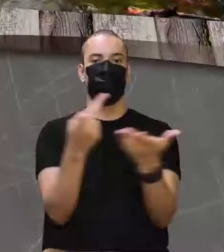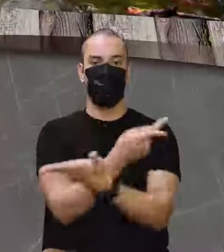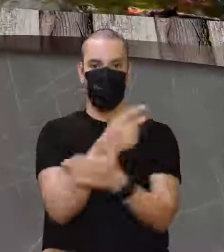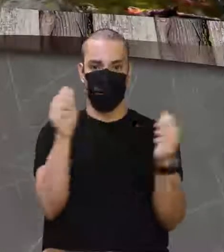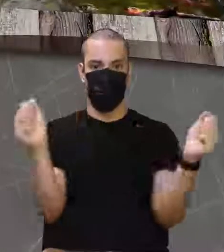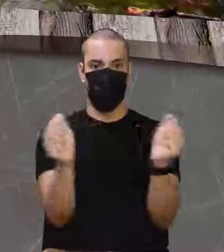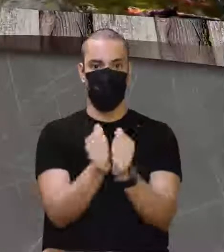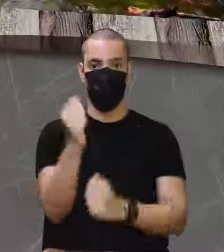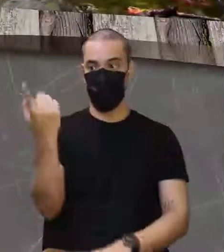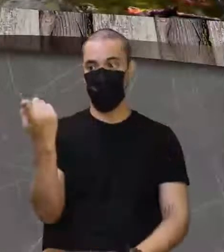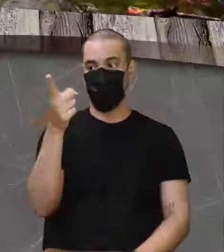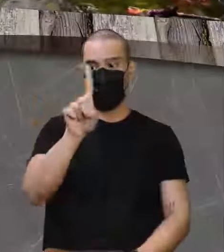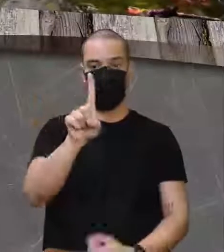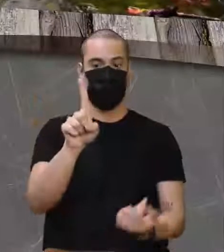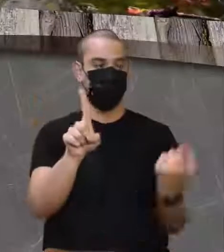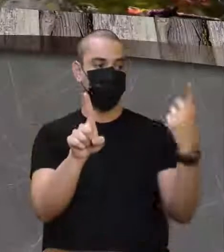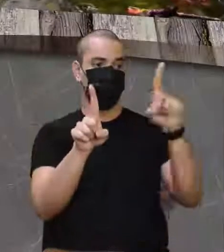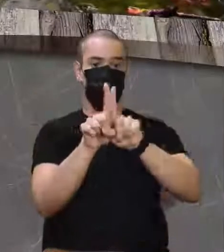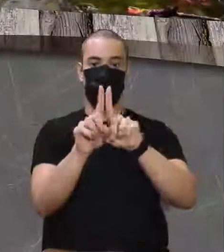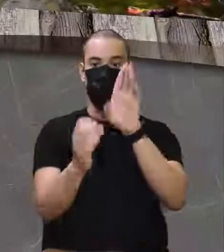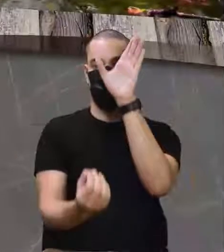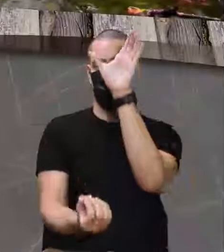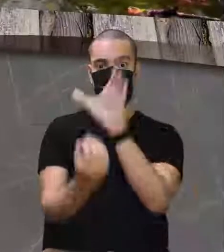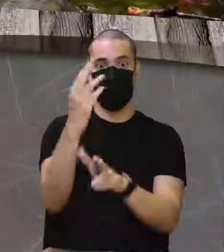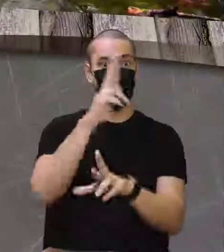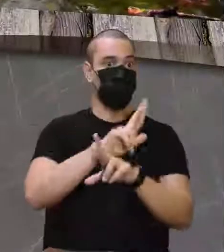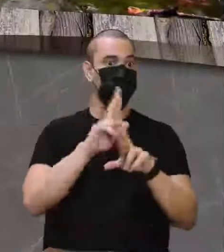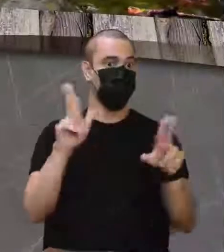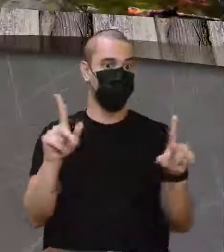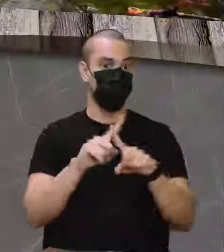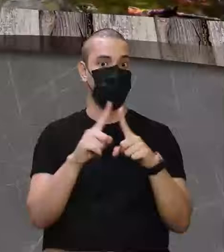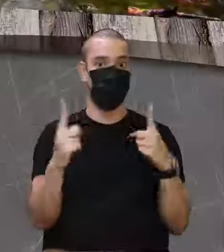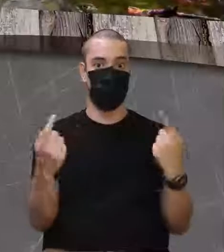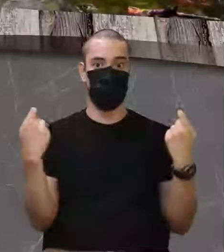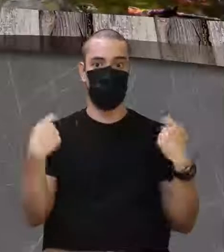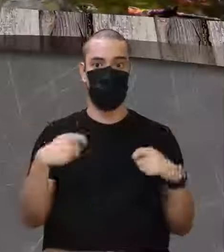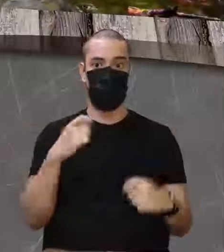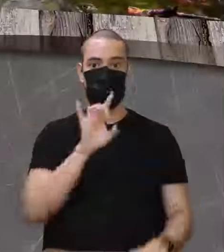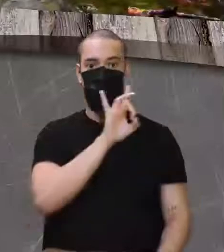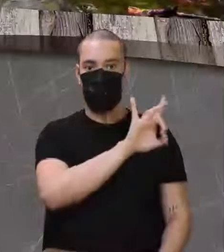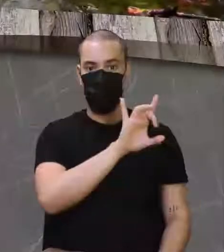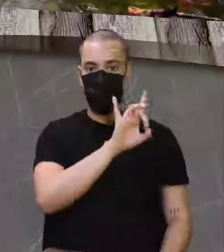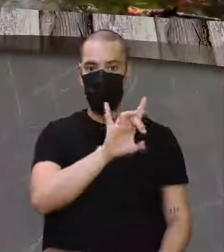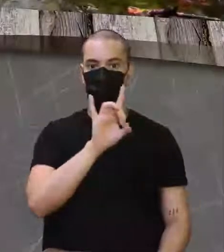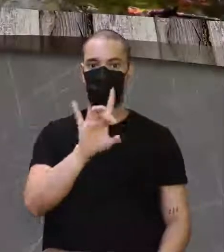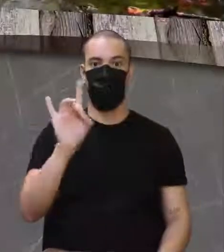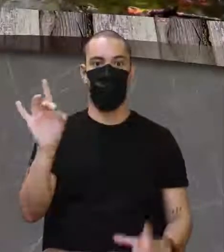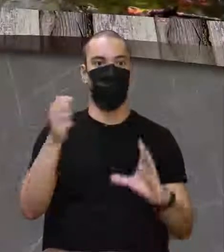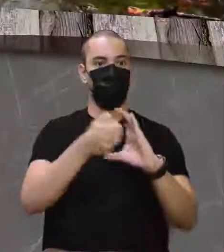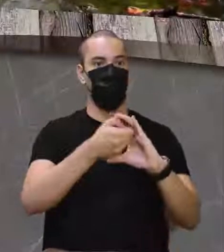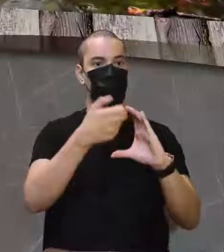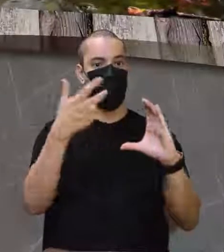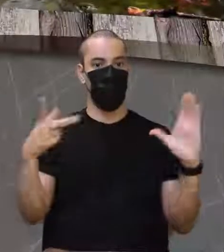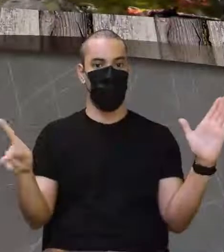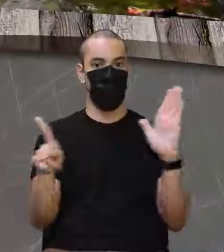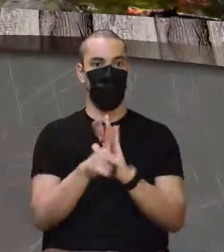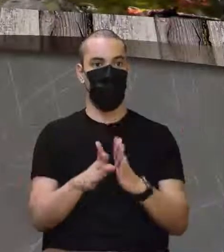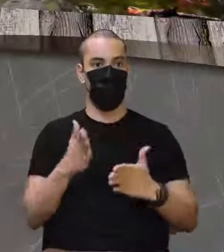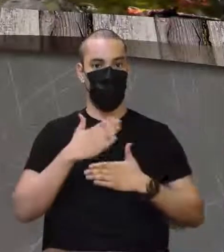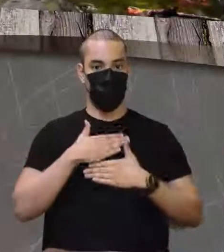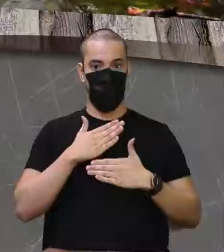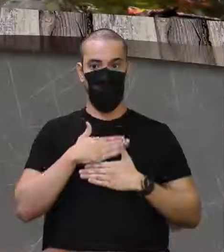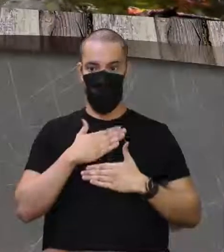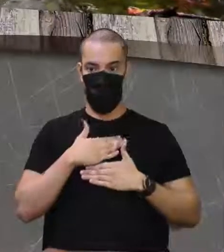Da união desses gametas se formarem de formas diferentes. Mas você tem para cada indivíduo, para cada característica que eu tenho no meu